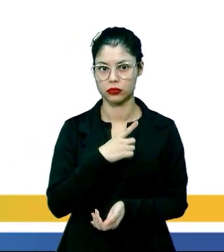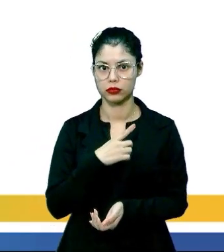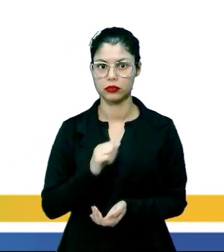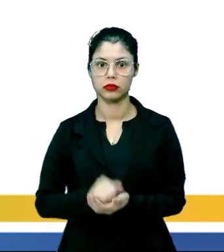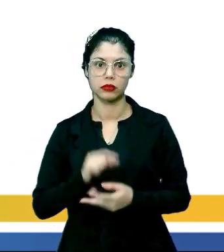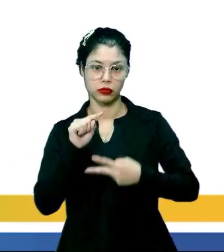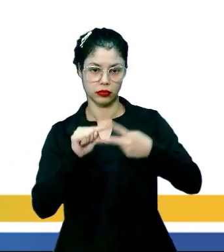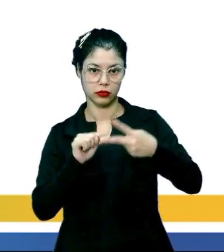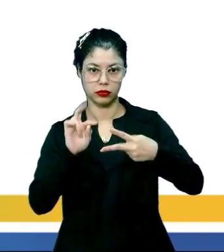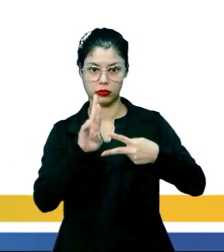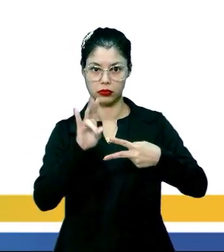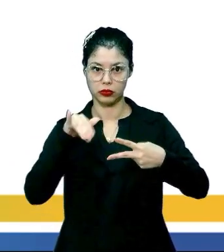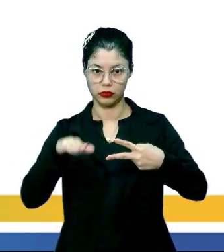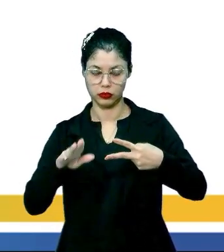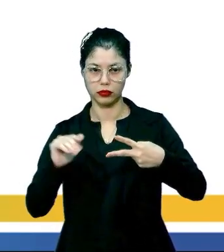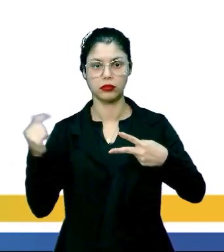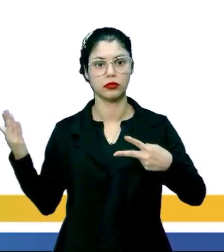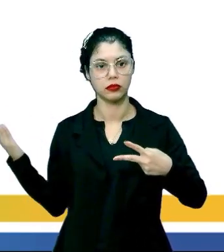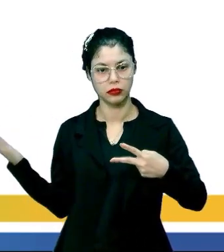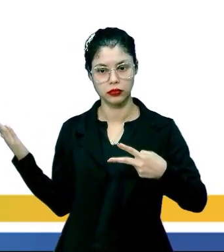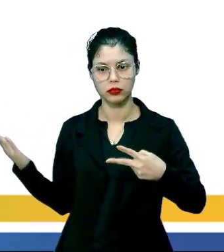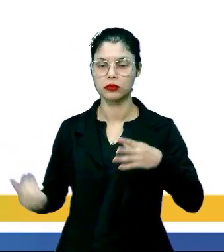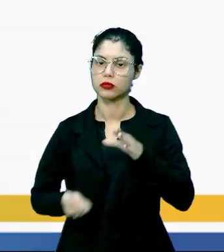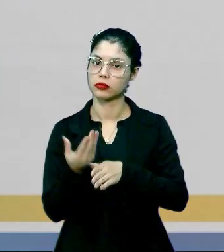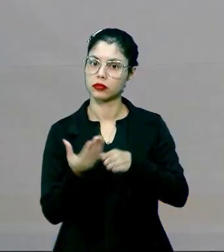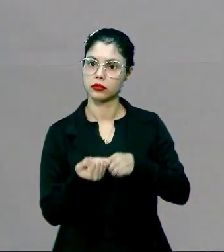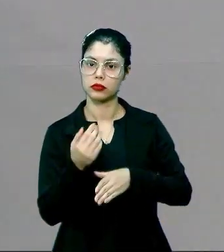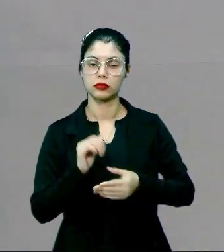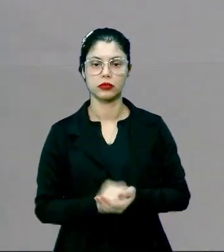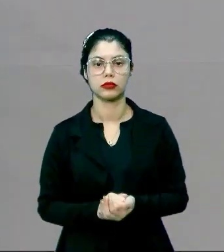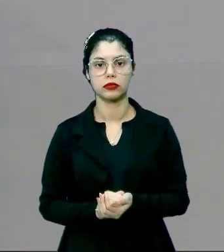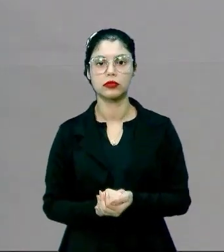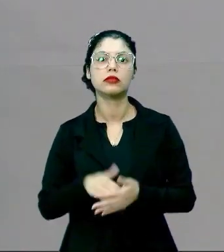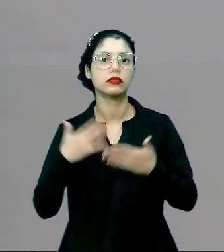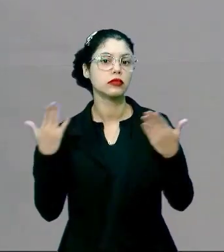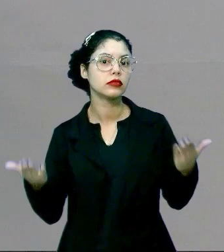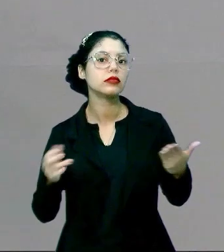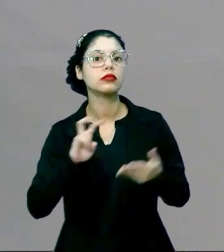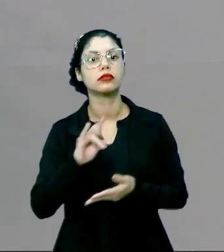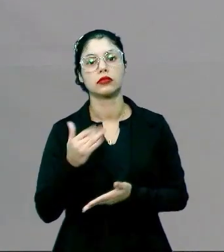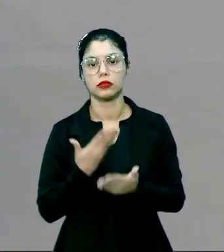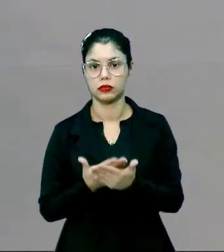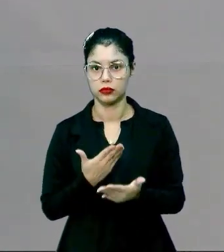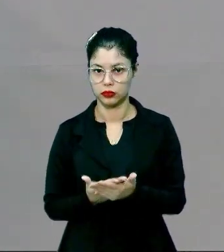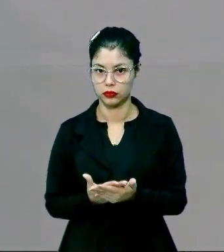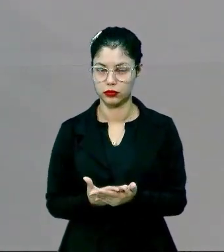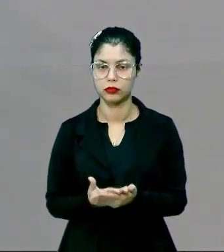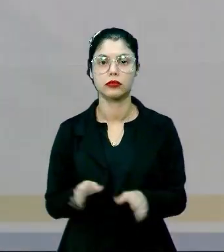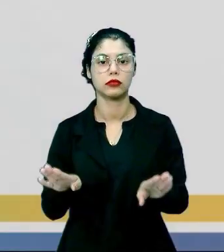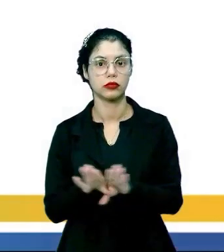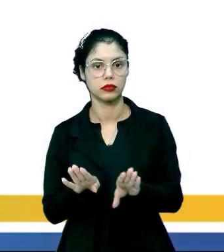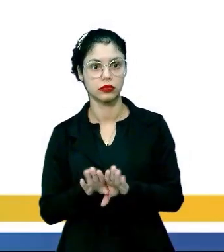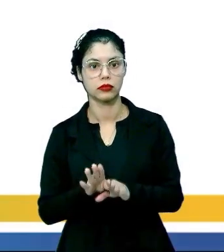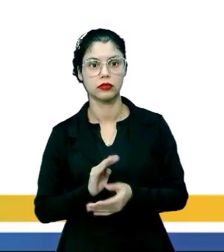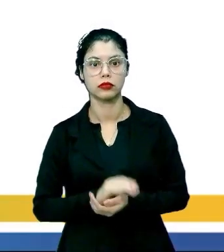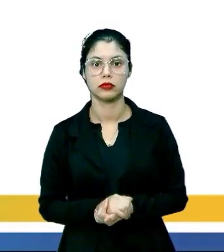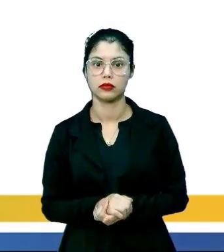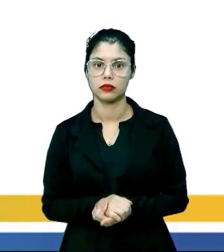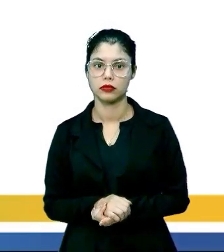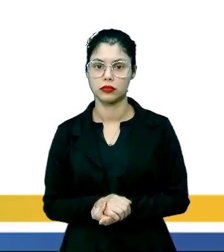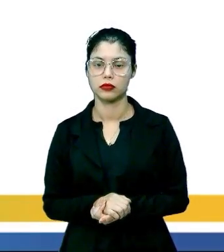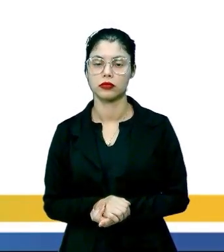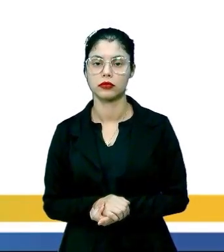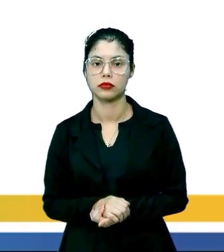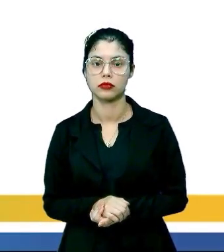rins, tá? Que é responsável pela produção da urina. Inclusive, pessoal, a gente vai estudar anatomicamente daqui a pouco,